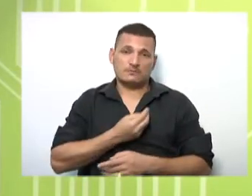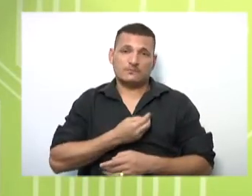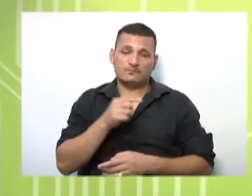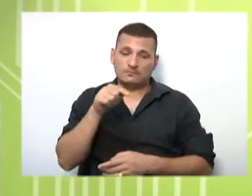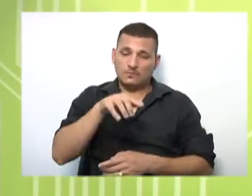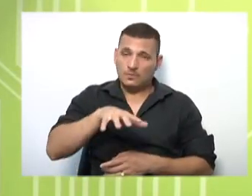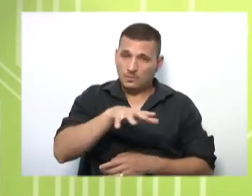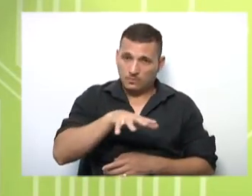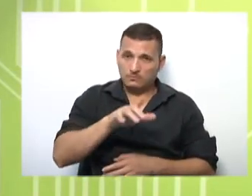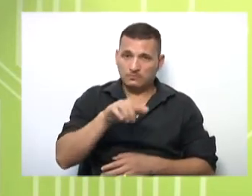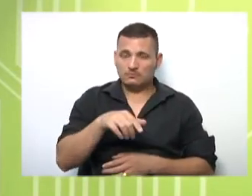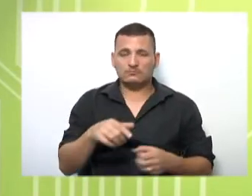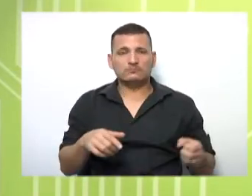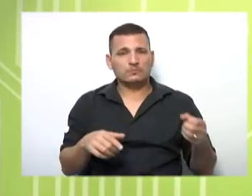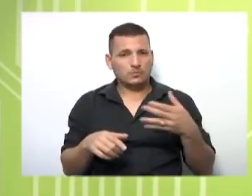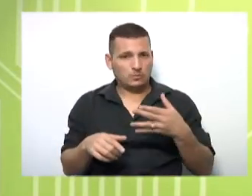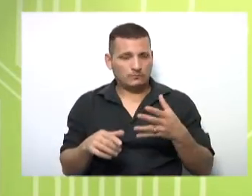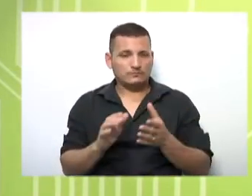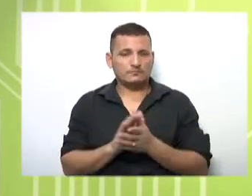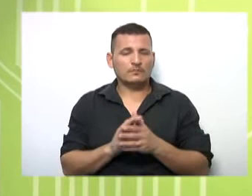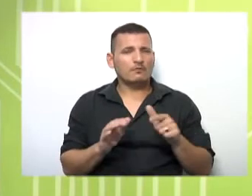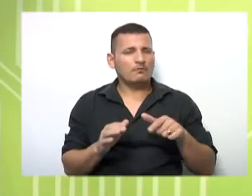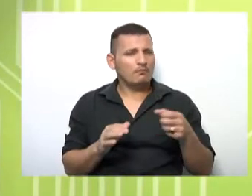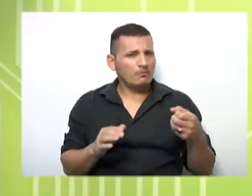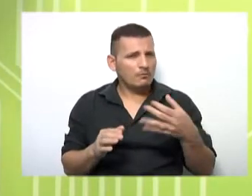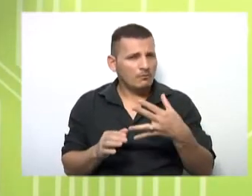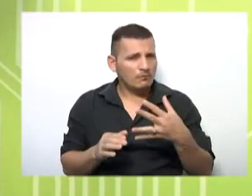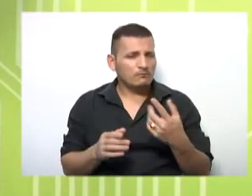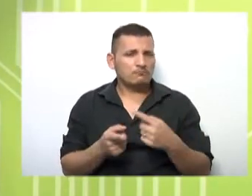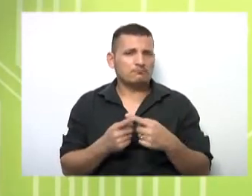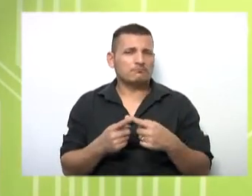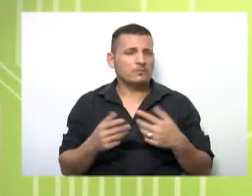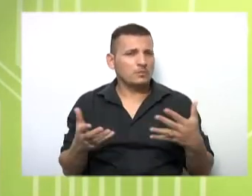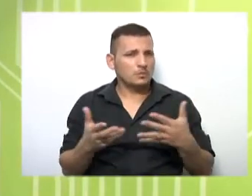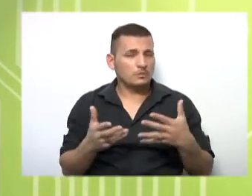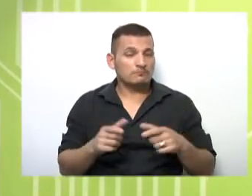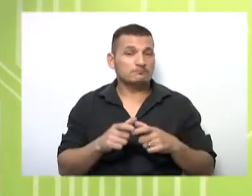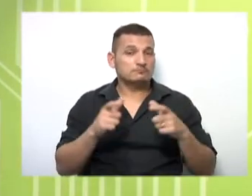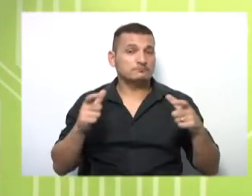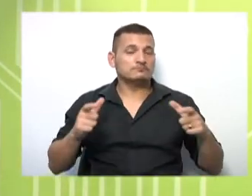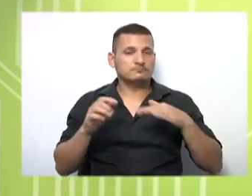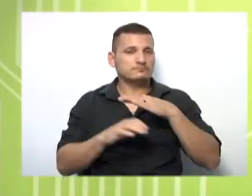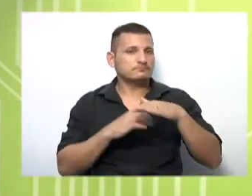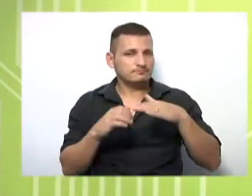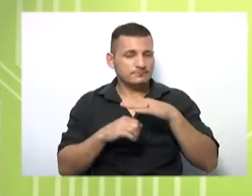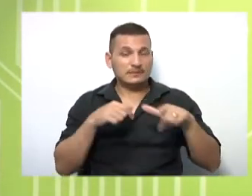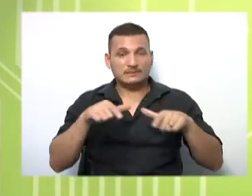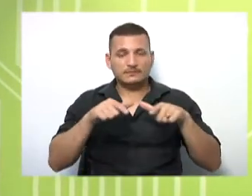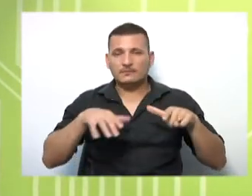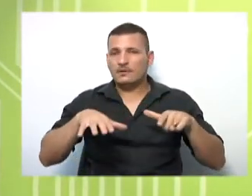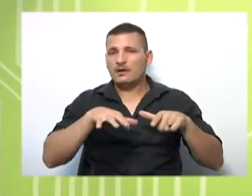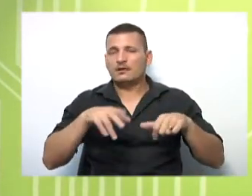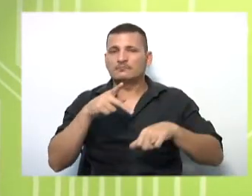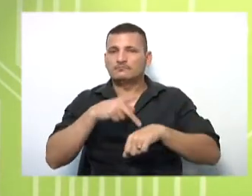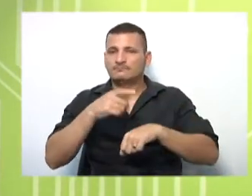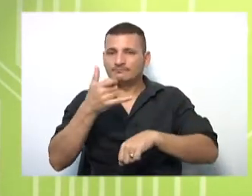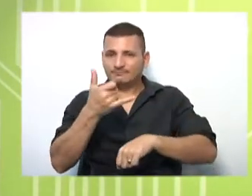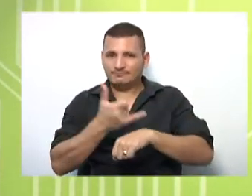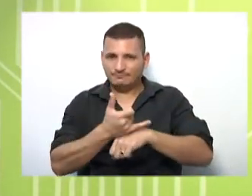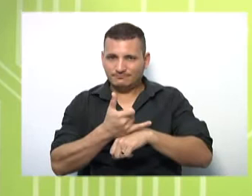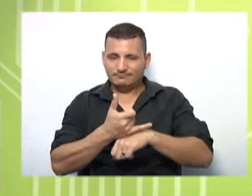ela é nova. Vou falar para vocês que tão nova que hoje a maioria das empresas que lidam com esse ramo mineral, as empresas comuns,